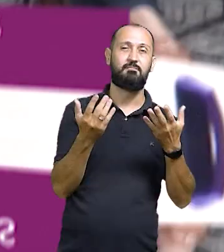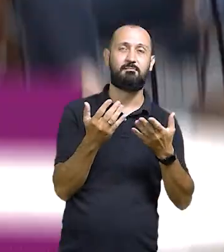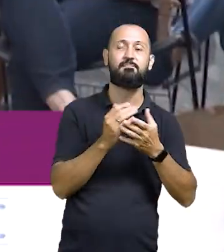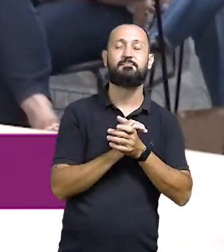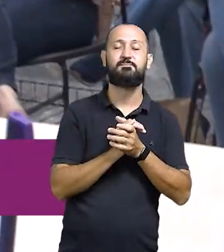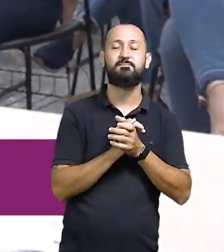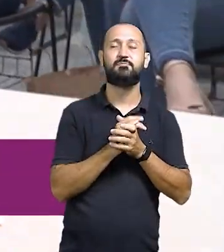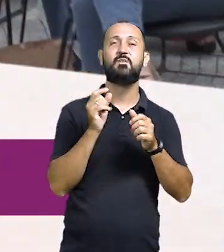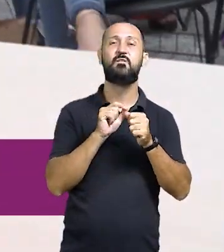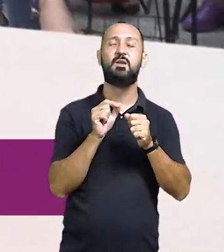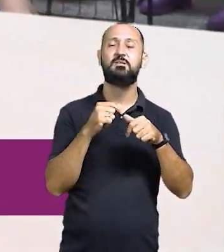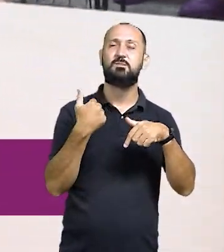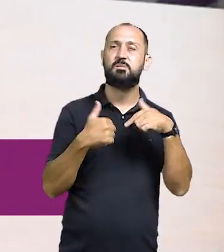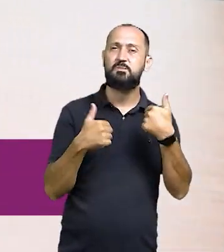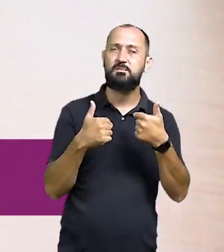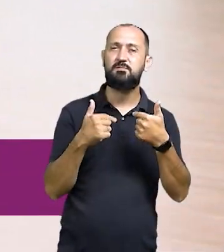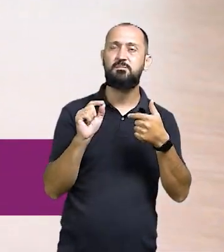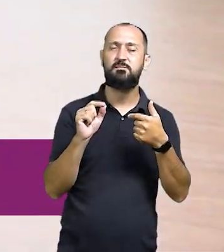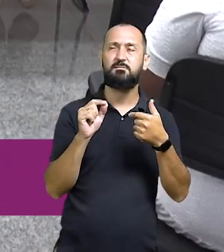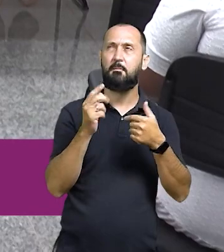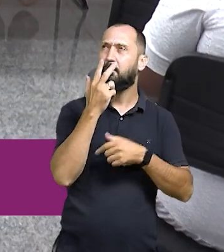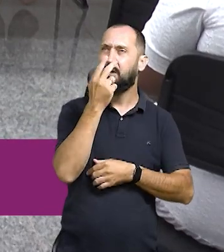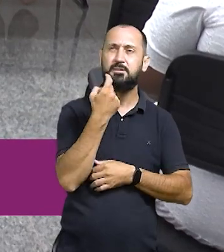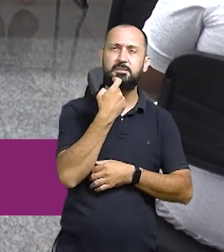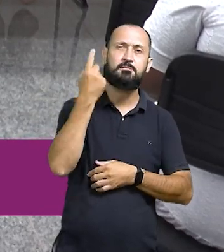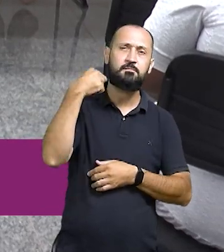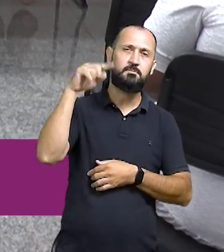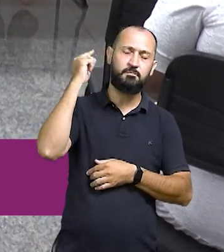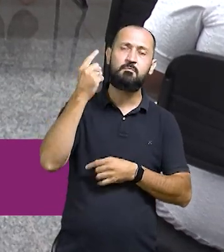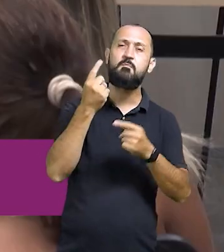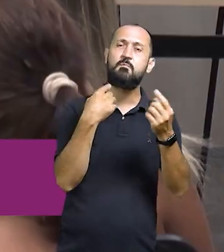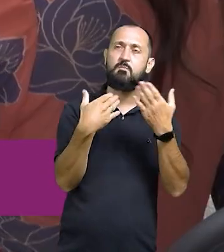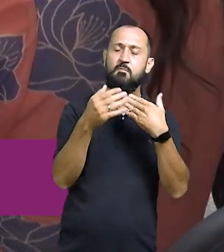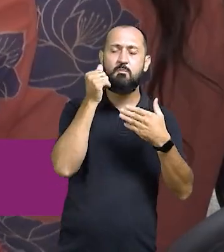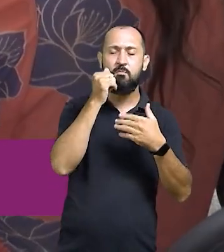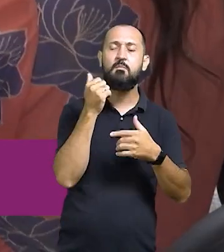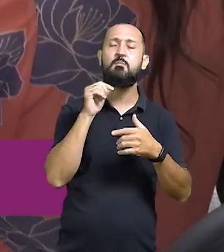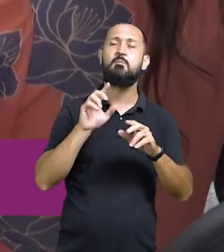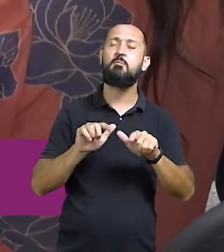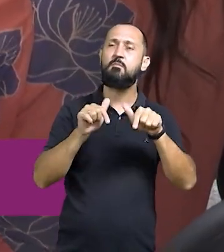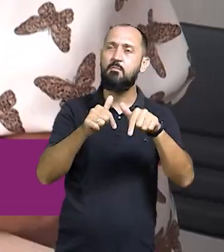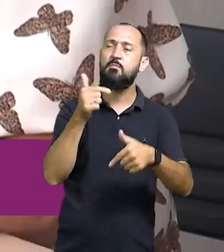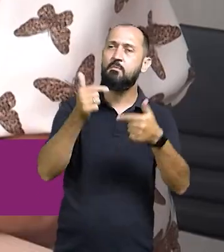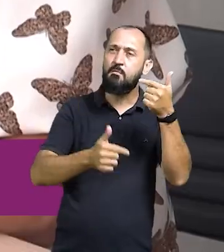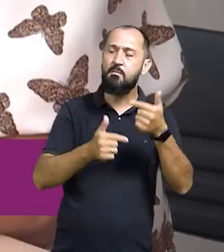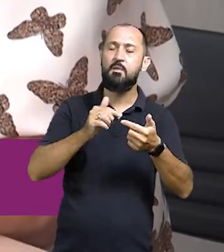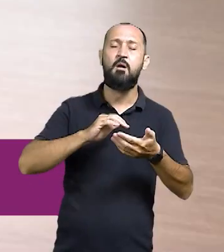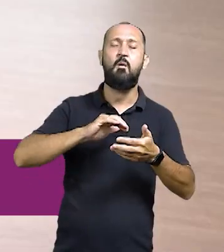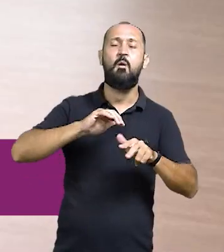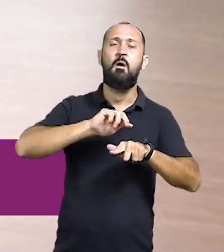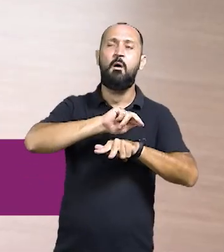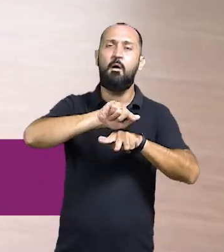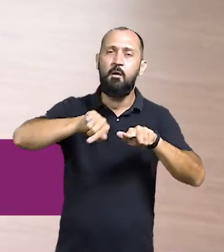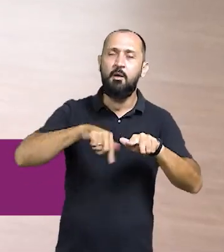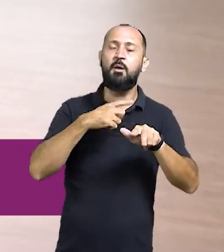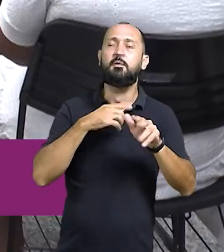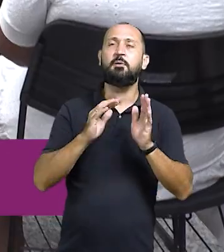Mulher, falando um pouco da Assembleia. Nós realizamos, semana passada, uma atividade muito importante com a bancada feminina.